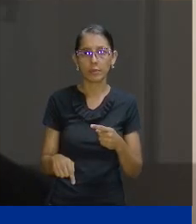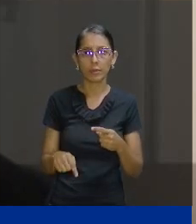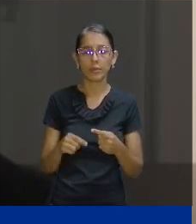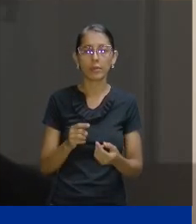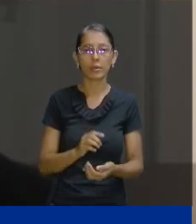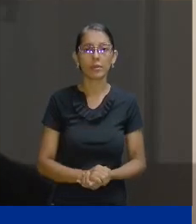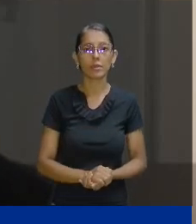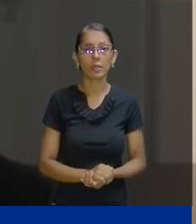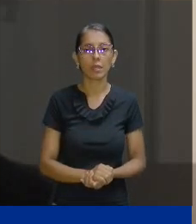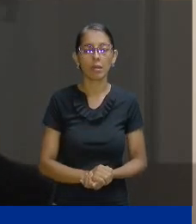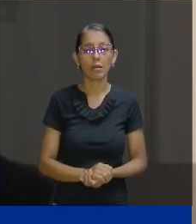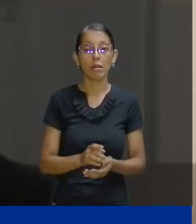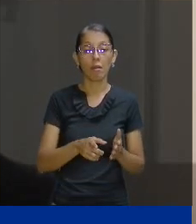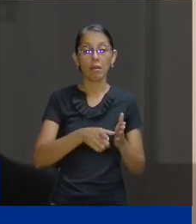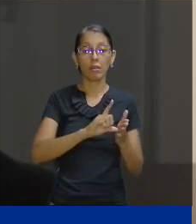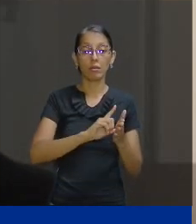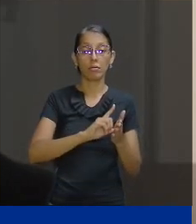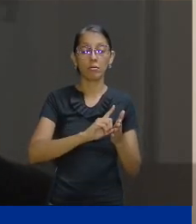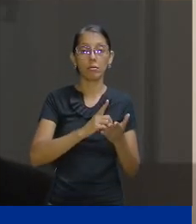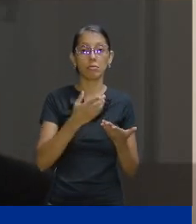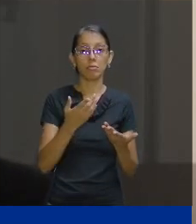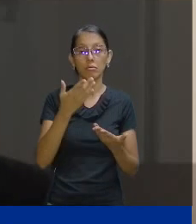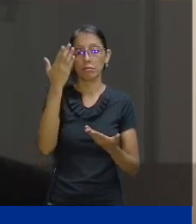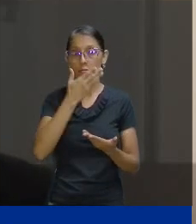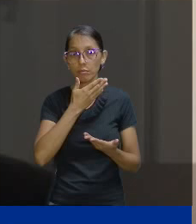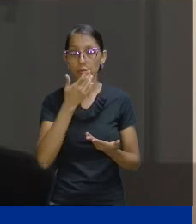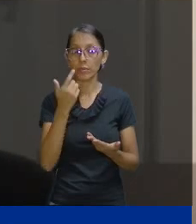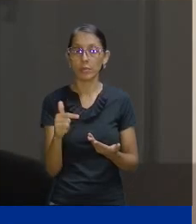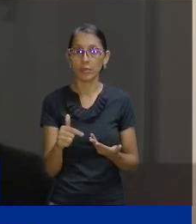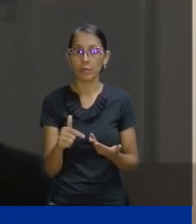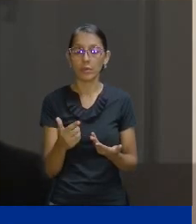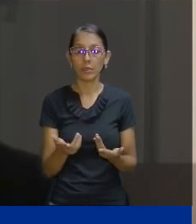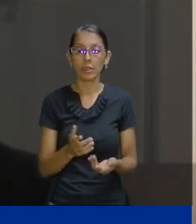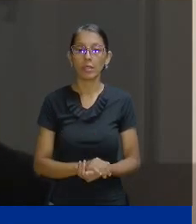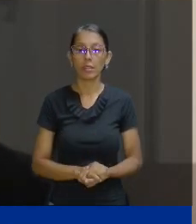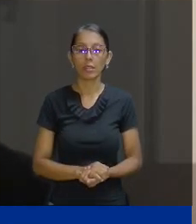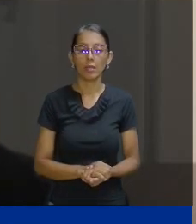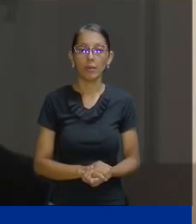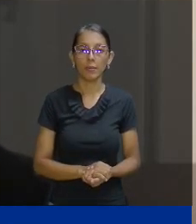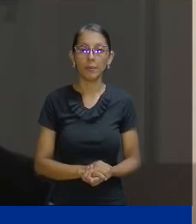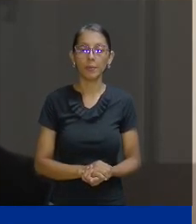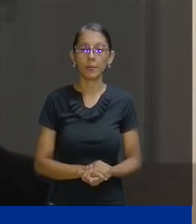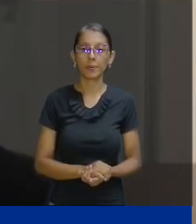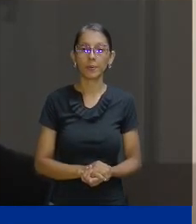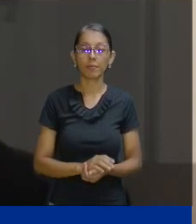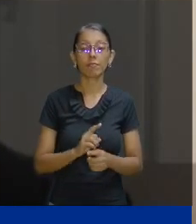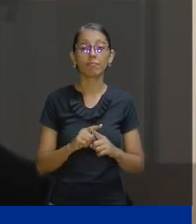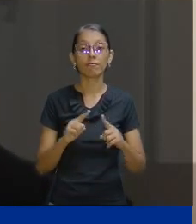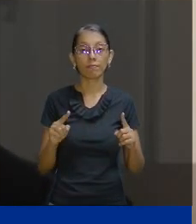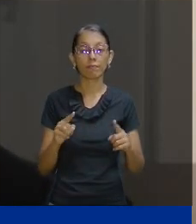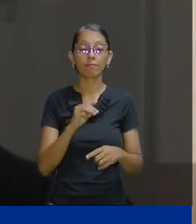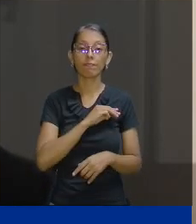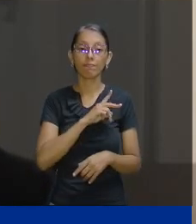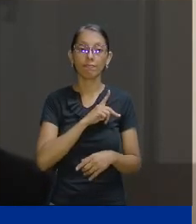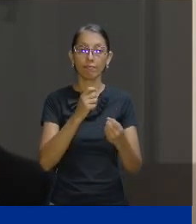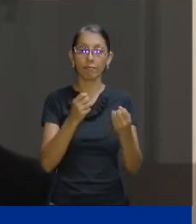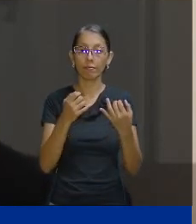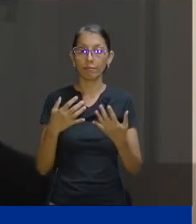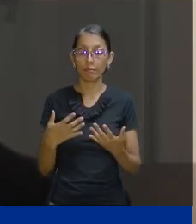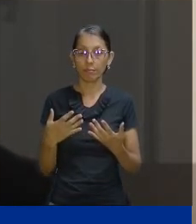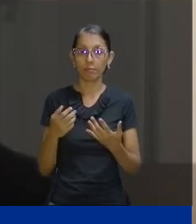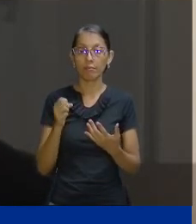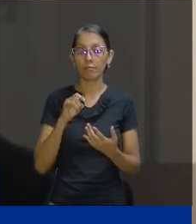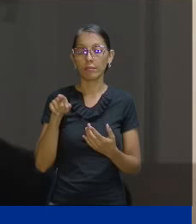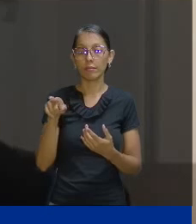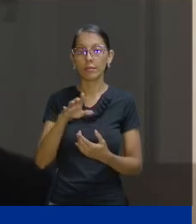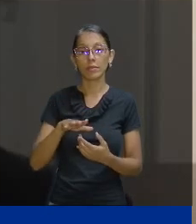sufrágio não foi feita. E o abuso, ainda que a gente partiu do pressuposto do Ministério Público, de que houve transporte, de que são